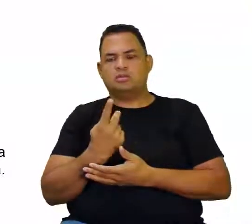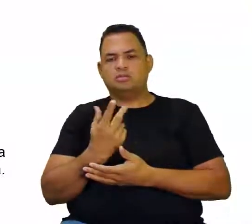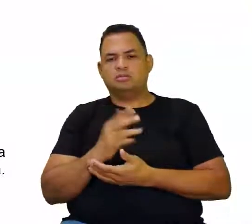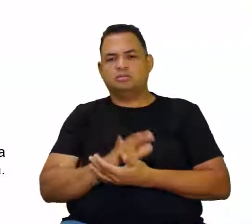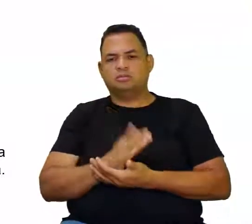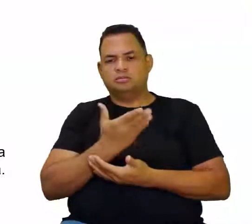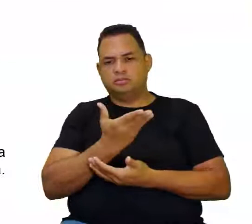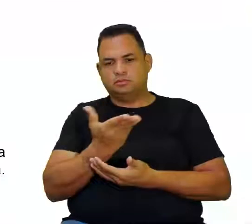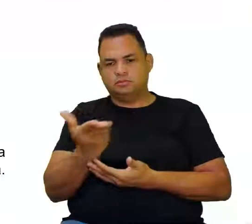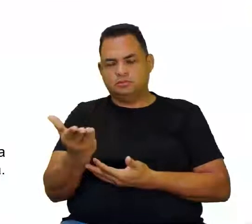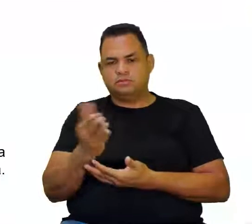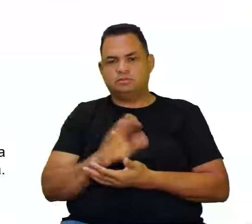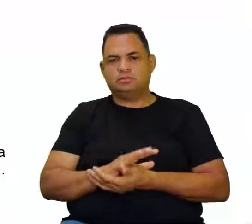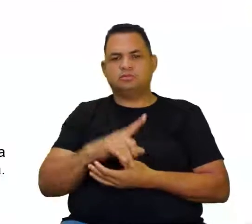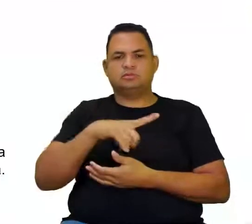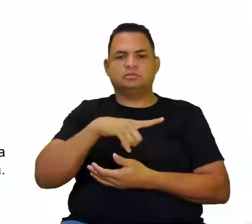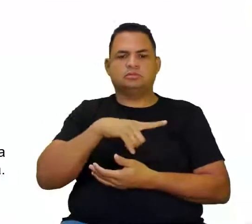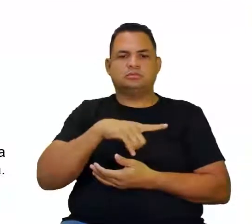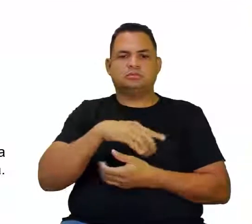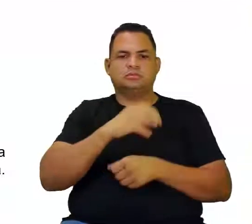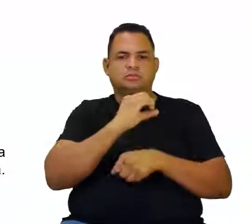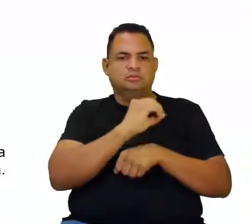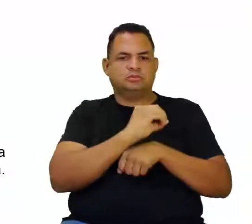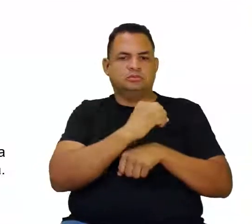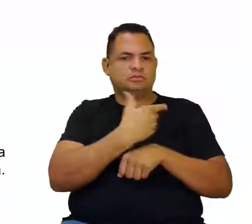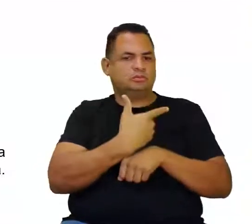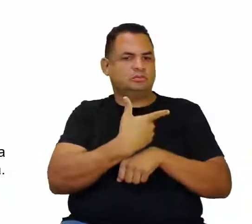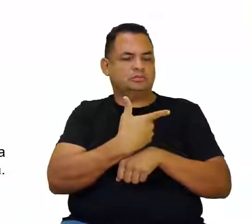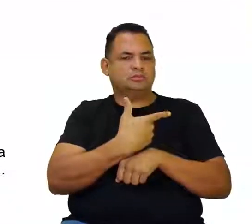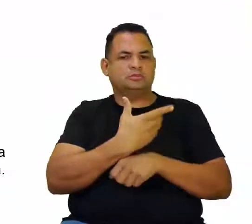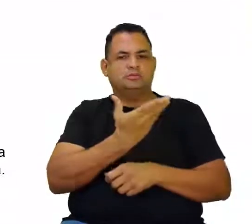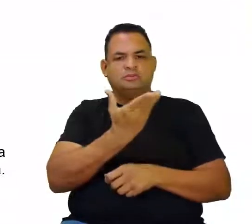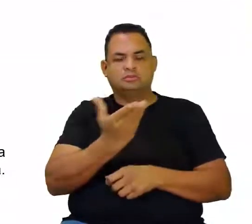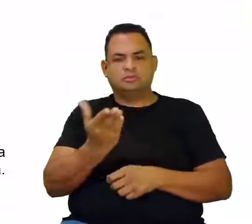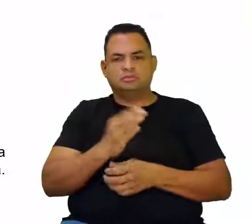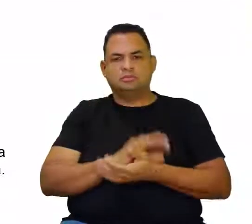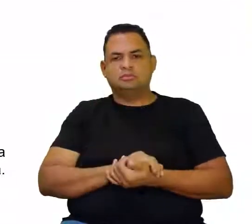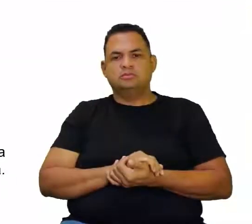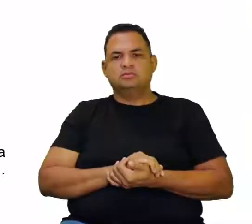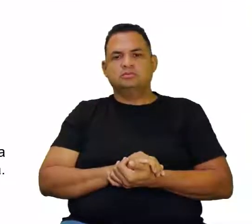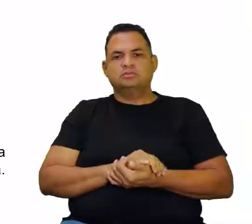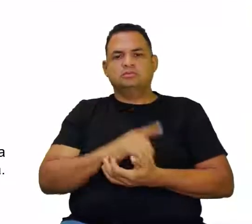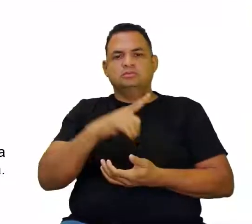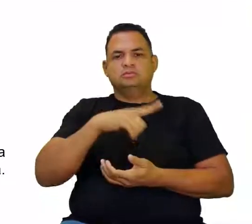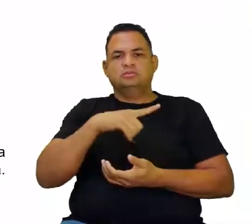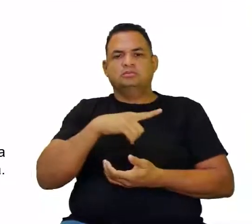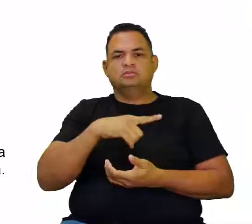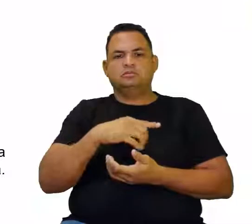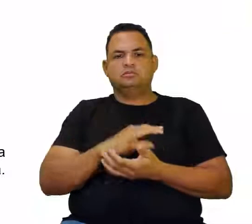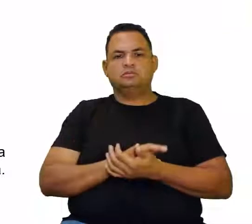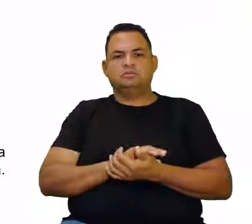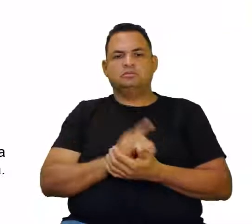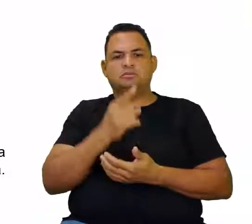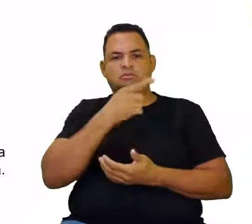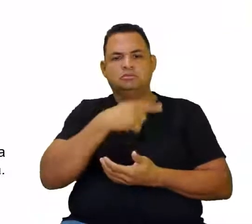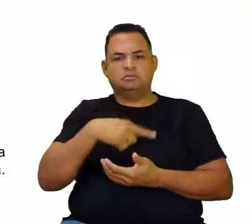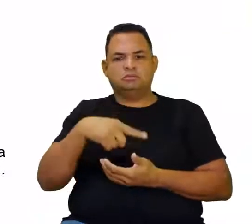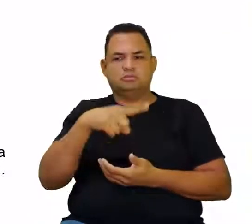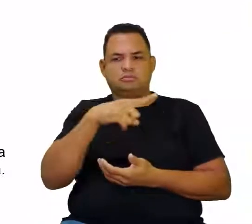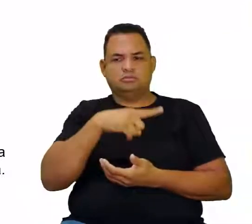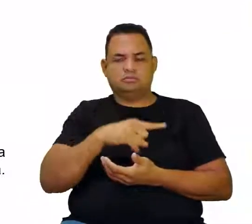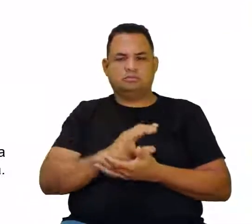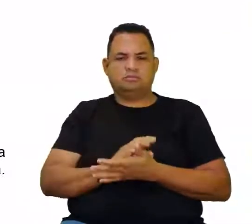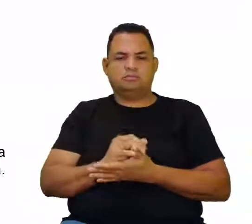está aqui, ó. Ele tem o oxigênio do éter, que está aqui. E ele tem os benzenos, os anéis aromáticos aqui,